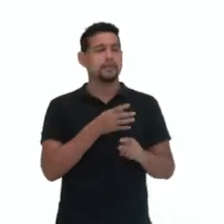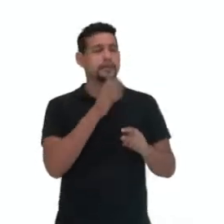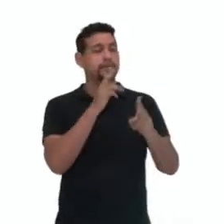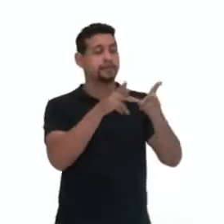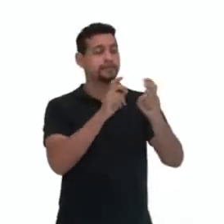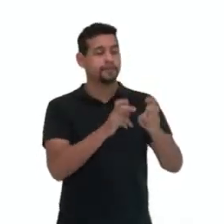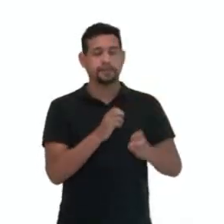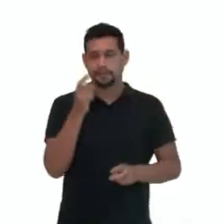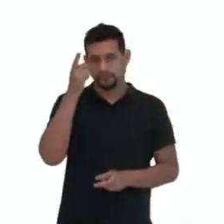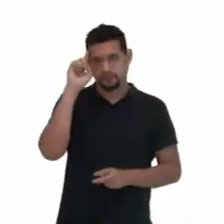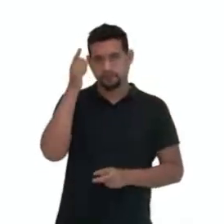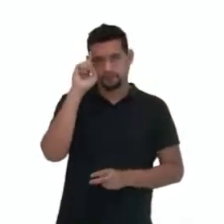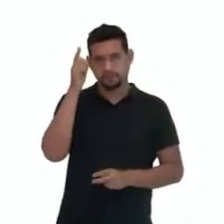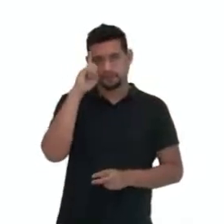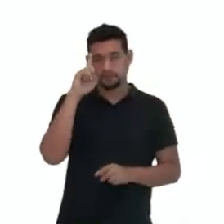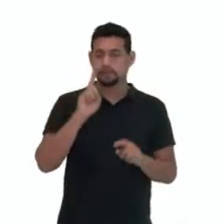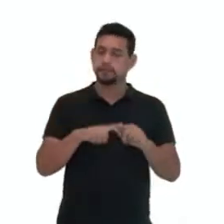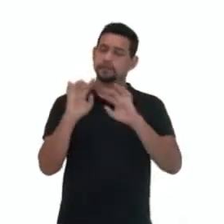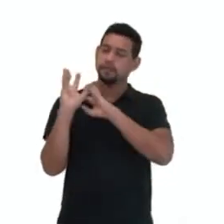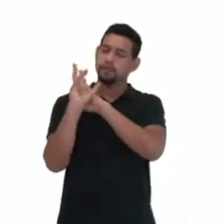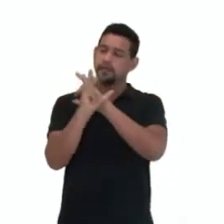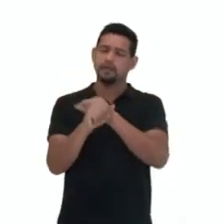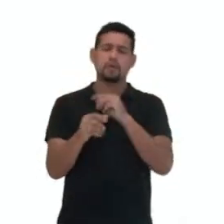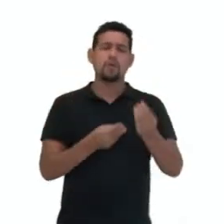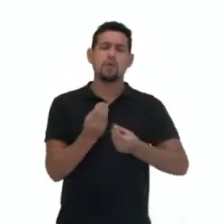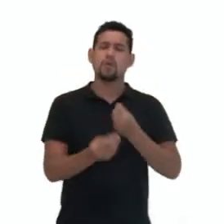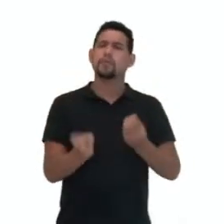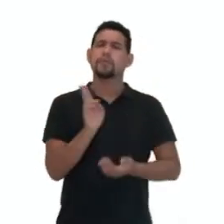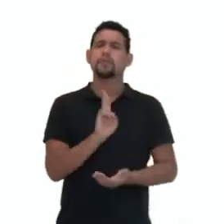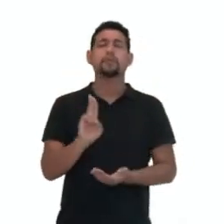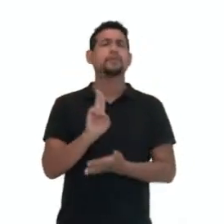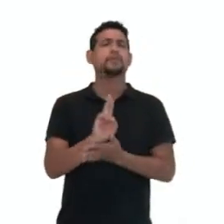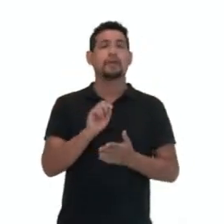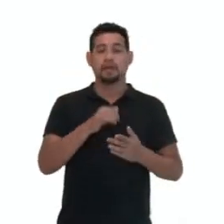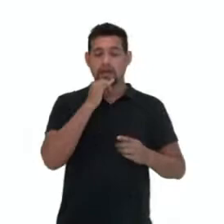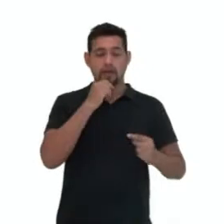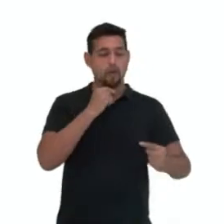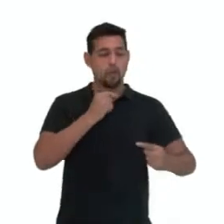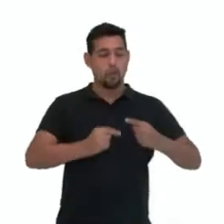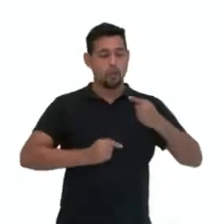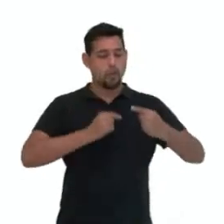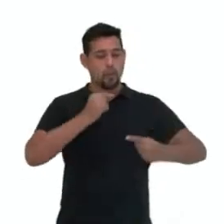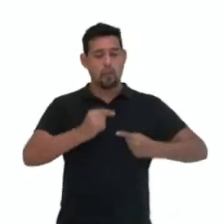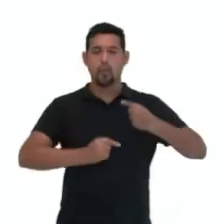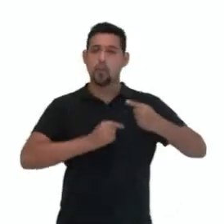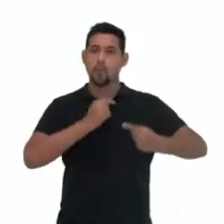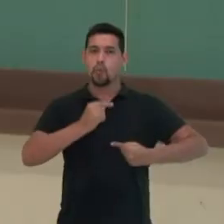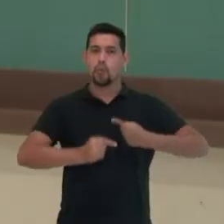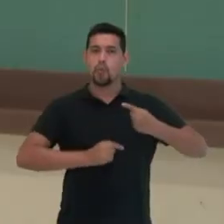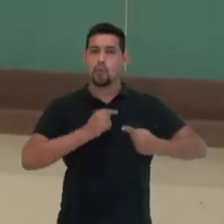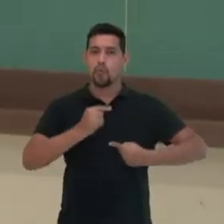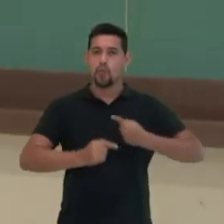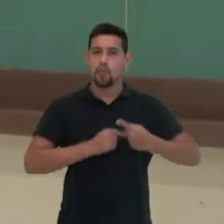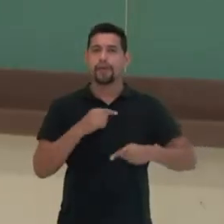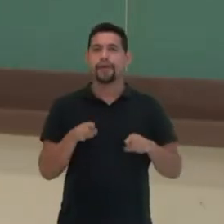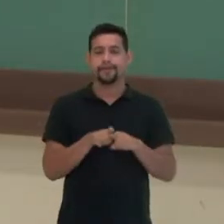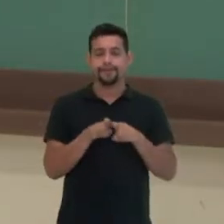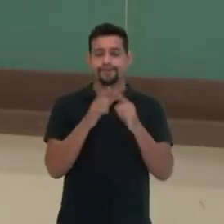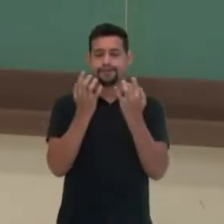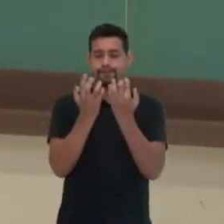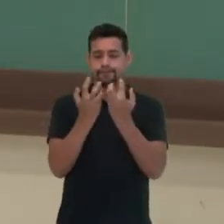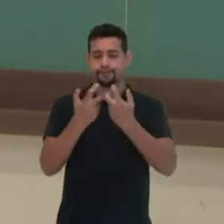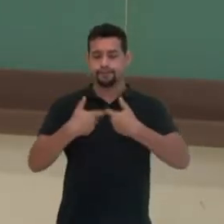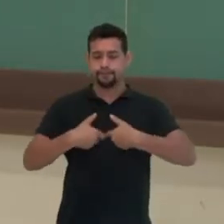no cotidiano. Rever o funcionamento de rodas, polia e